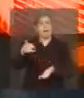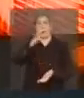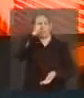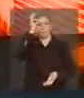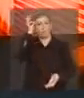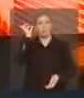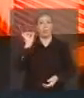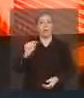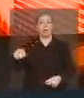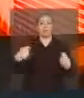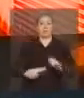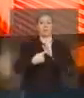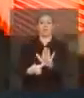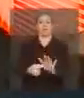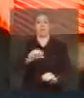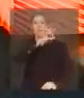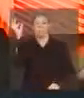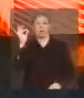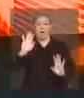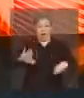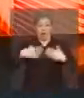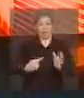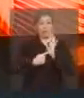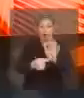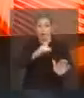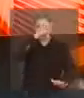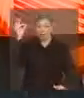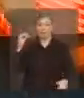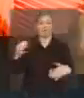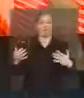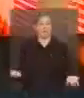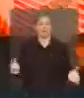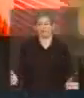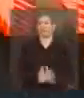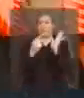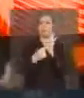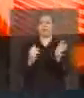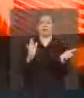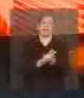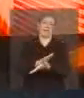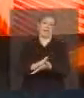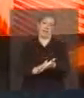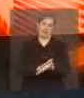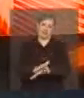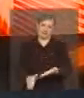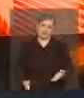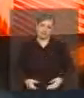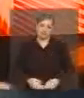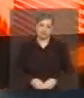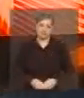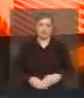que provar a sua inocência. E quando é provada a sua inocência, não sai uma nota no pé de um jornal desse